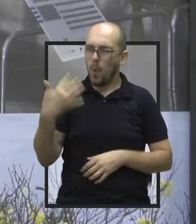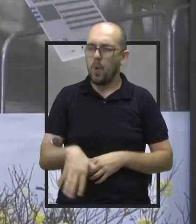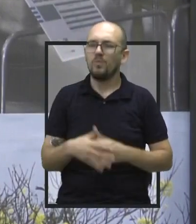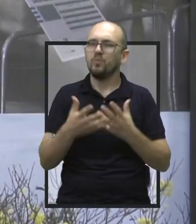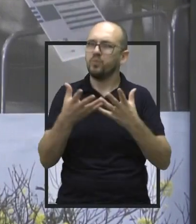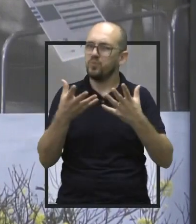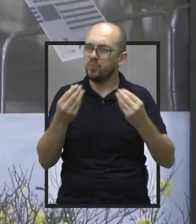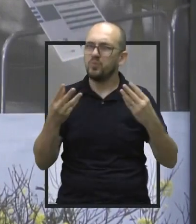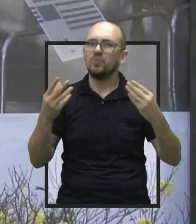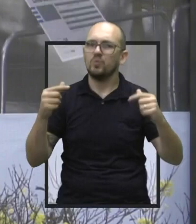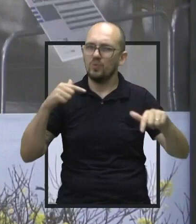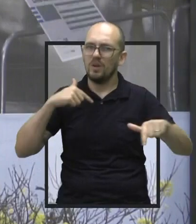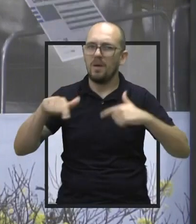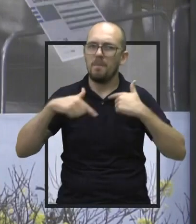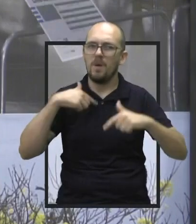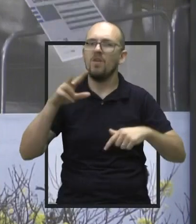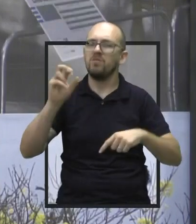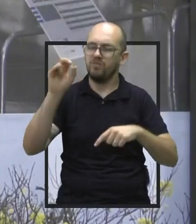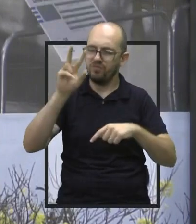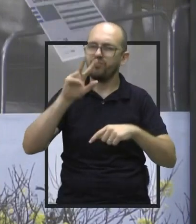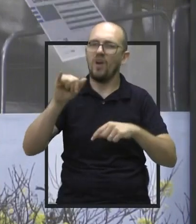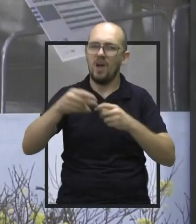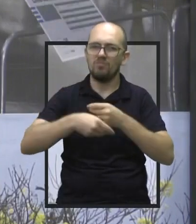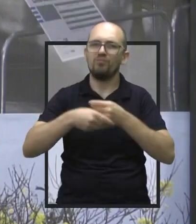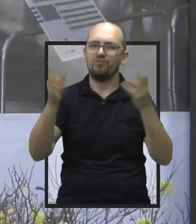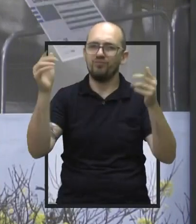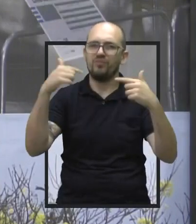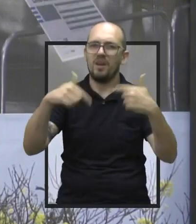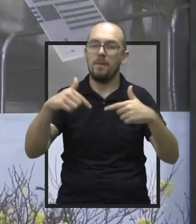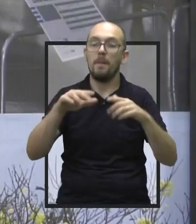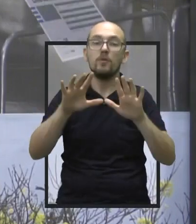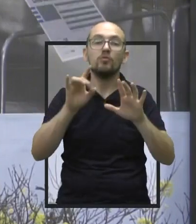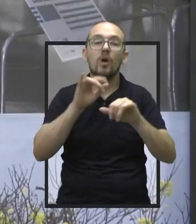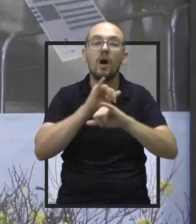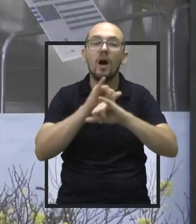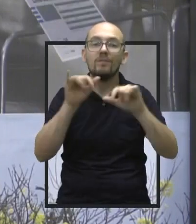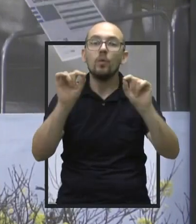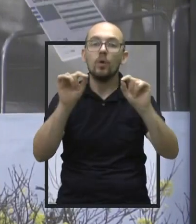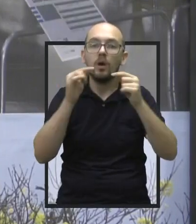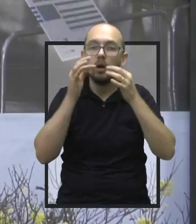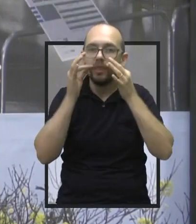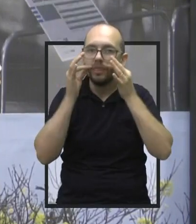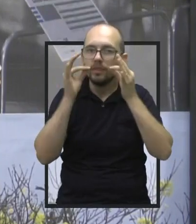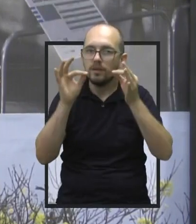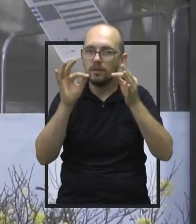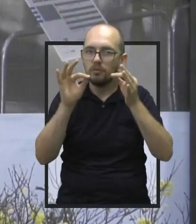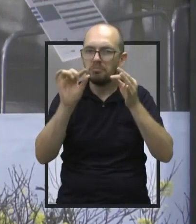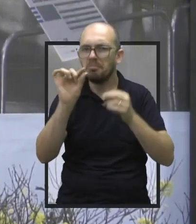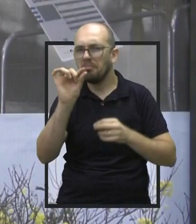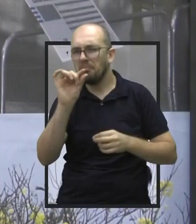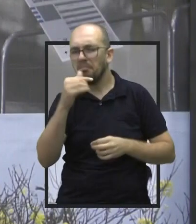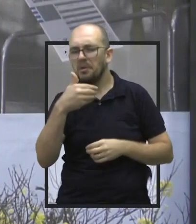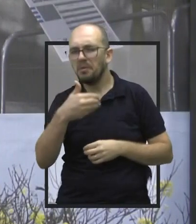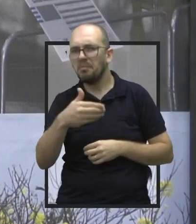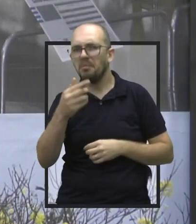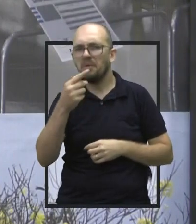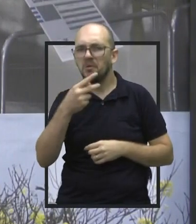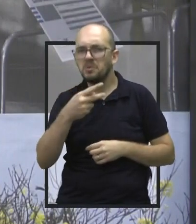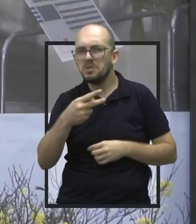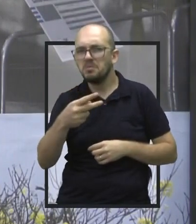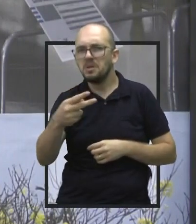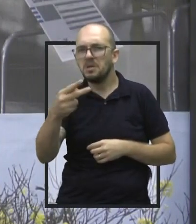nossa cidade. O que eu posso dizer até agora? Para que as pessoas fiquem atentas, porque aí dentro de algumas 2,